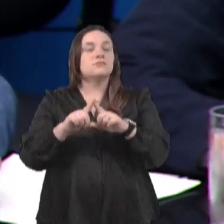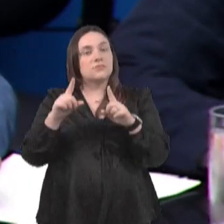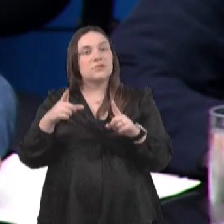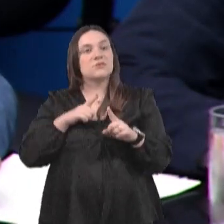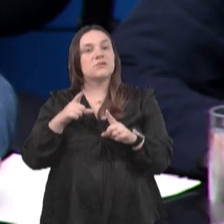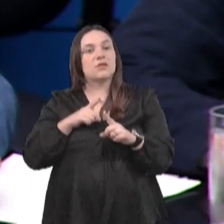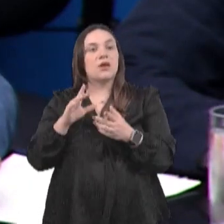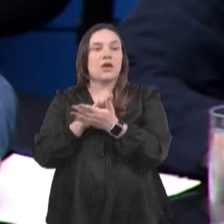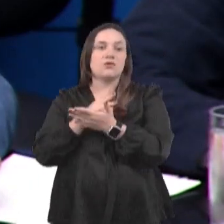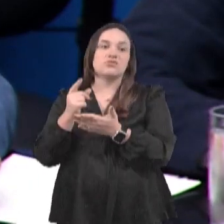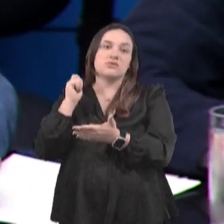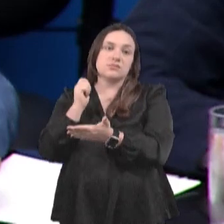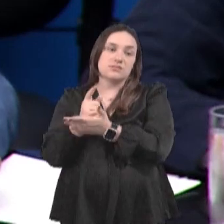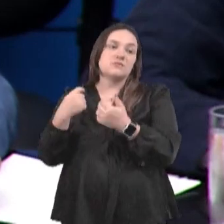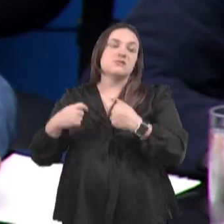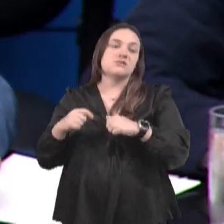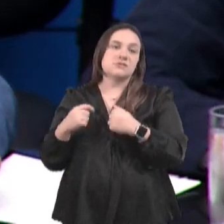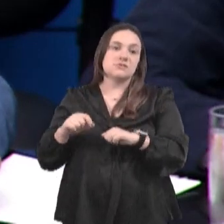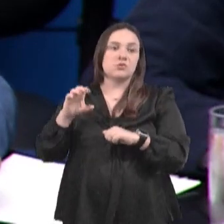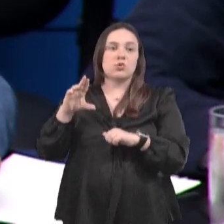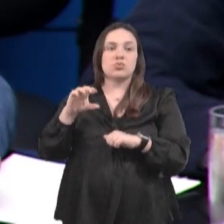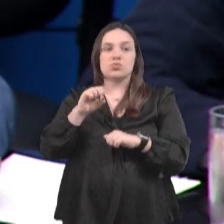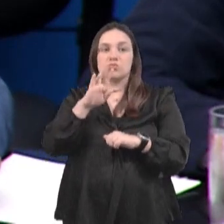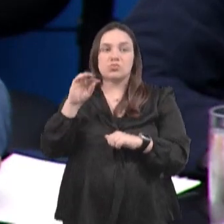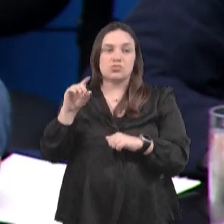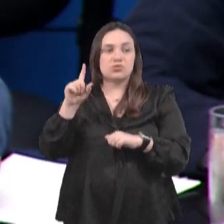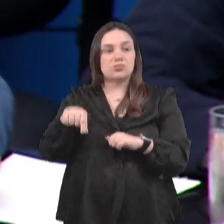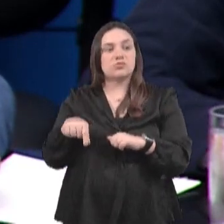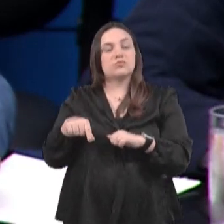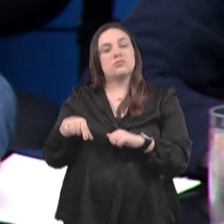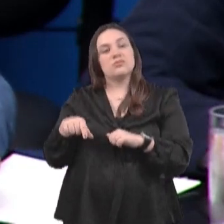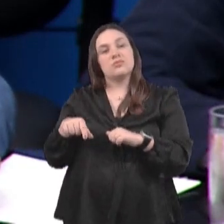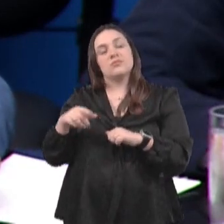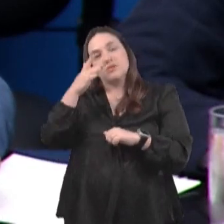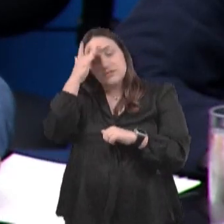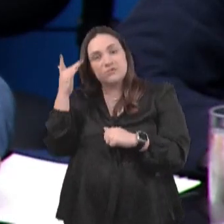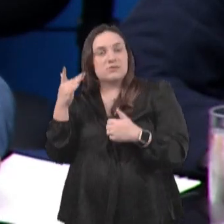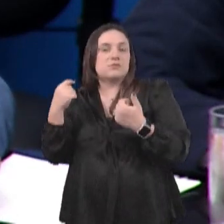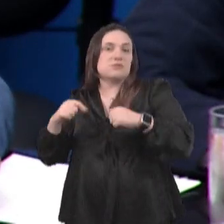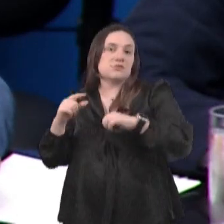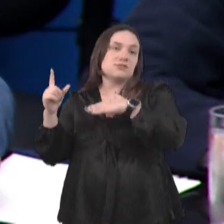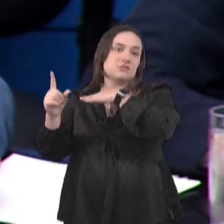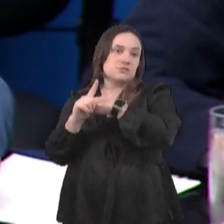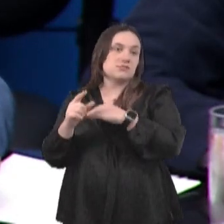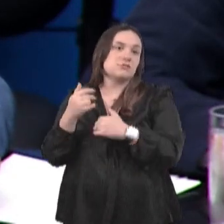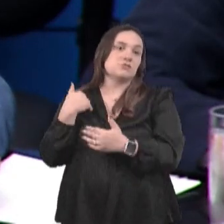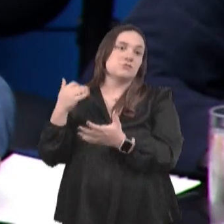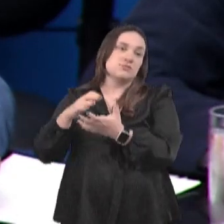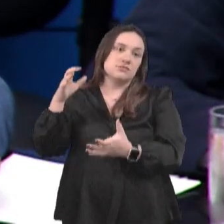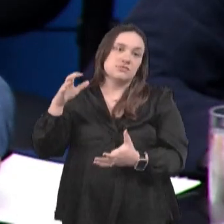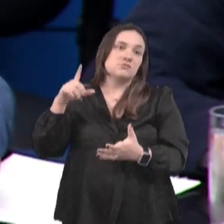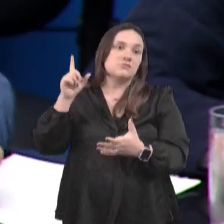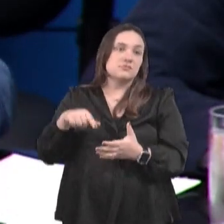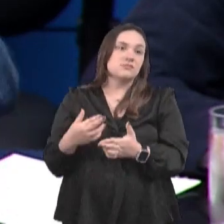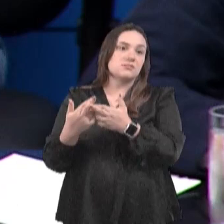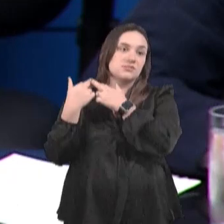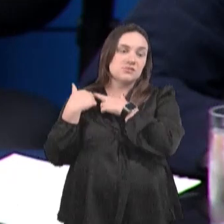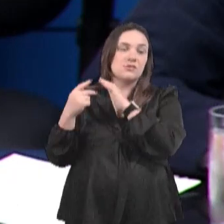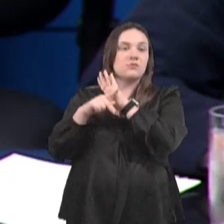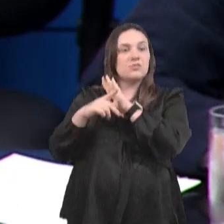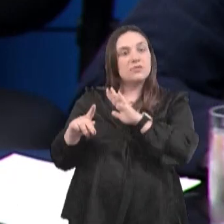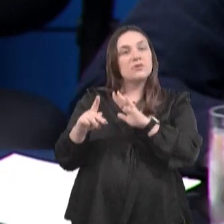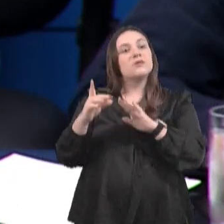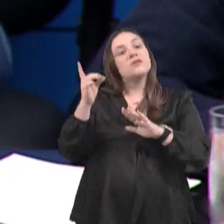sociedade tem que arcar. Então, um custo com a pessoa que precisa, com necessidade, com necessitado, com o idoso, com a criança, é um custo